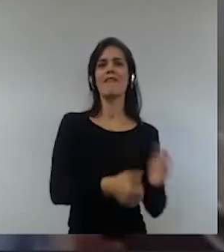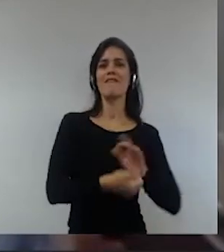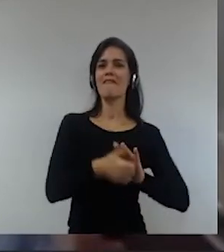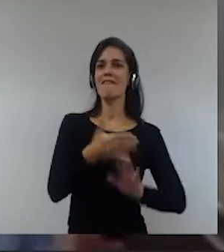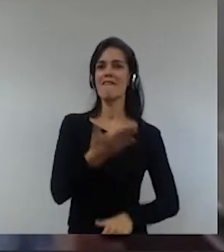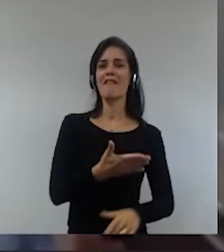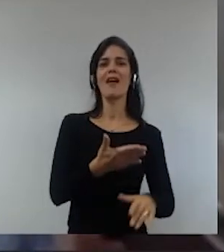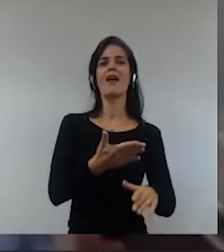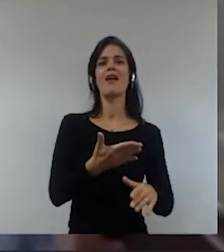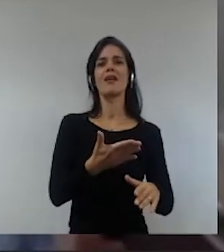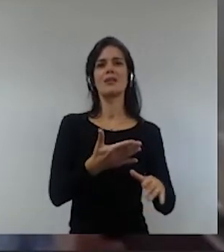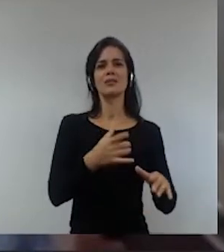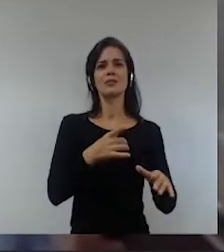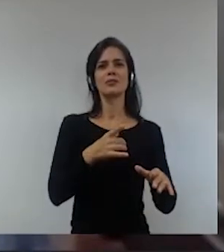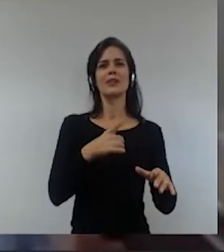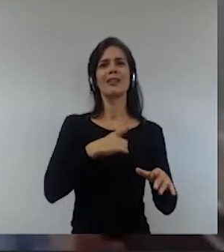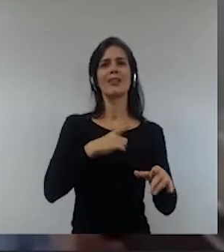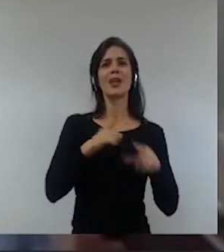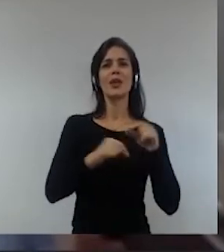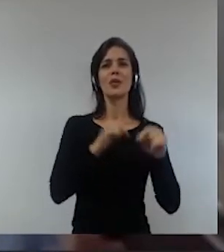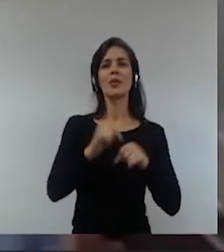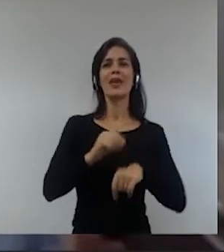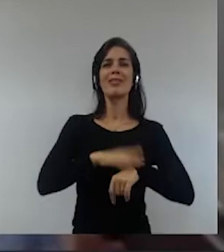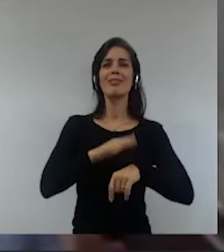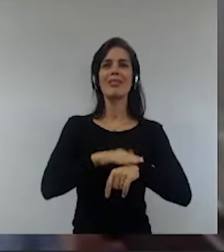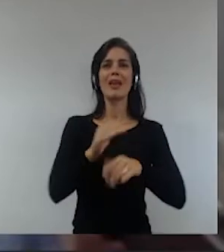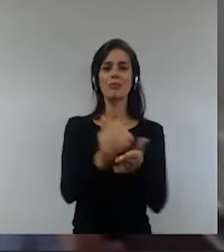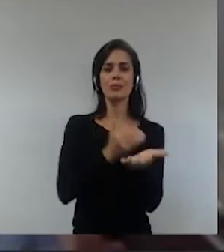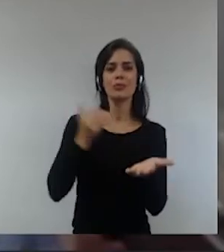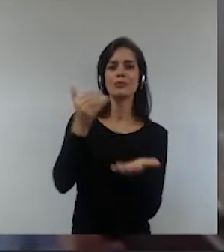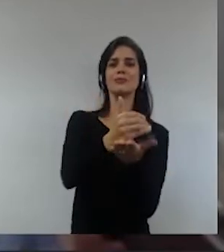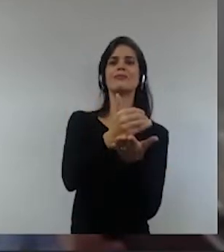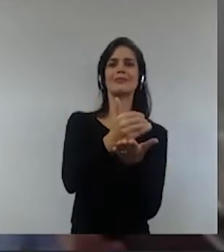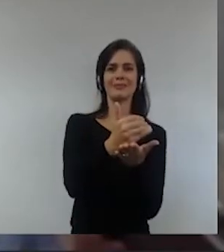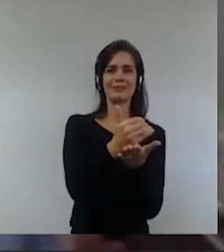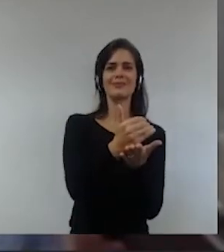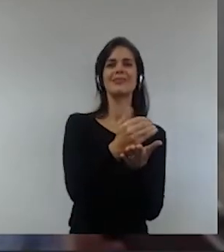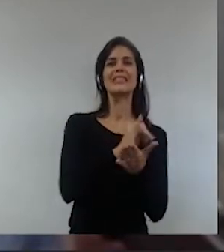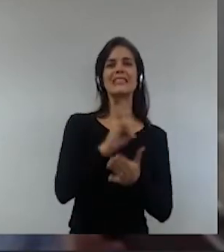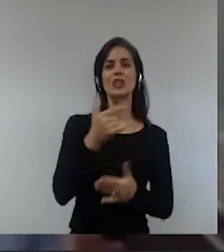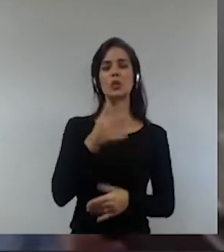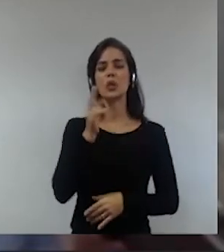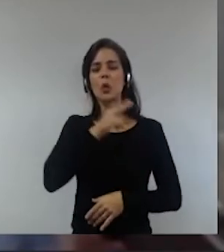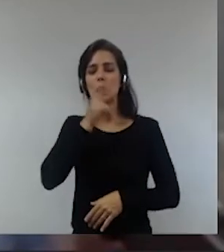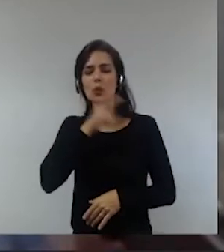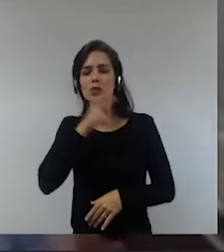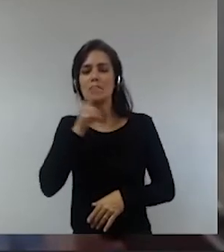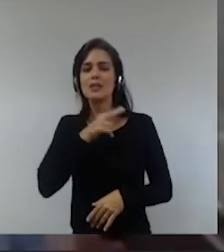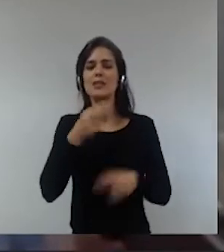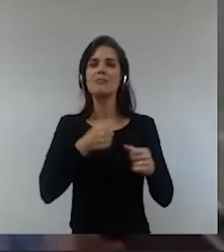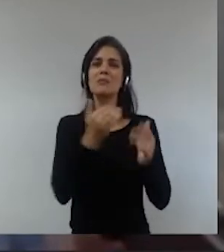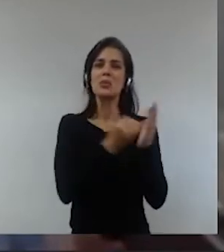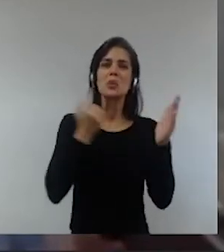está havendo pedidos de dilação de prazo, em casos de não urgência e ainda mais